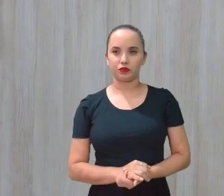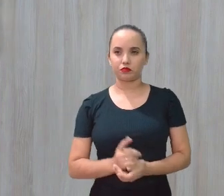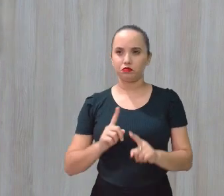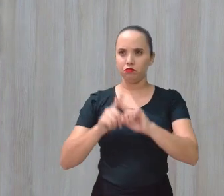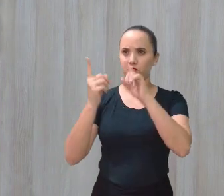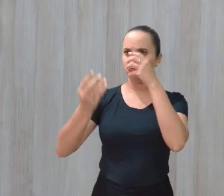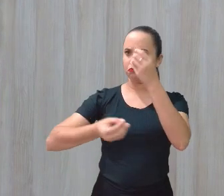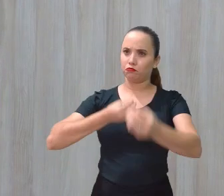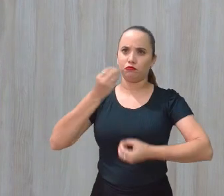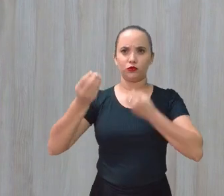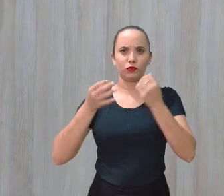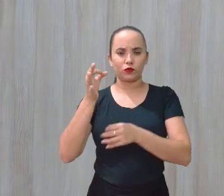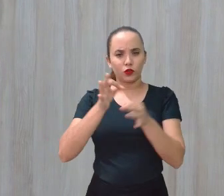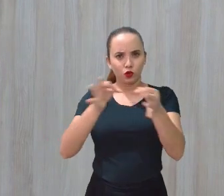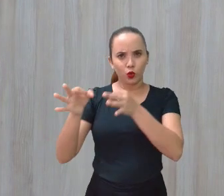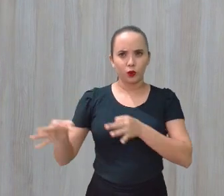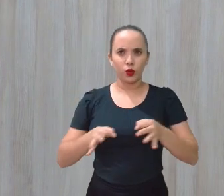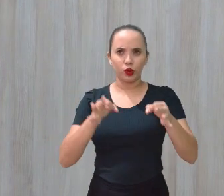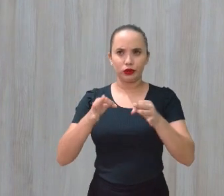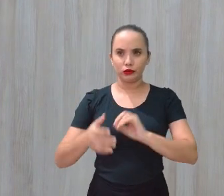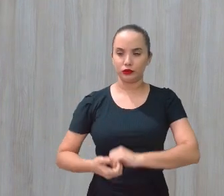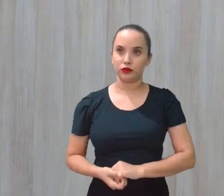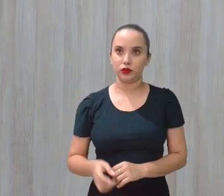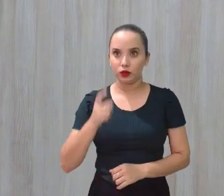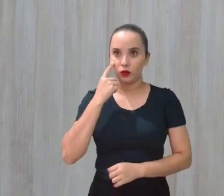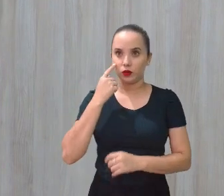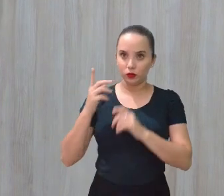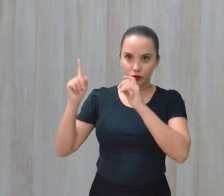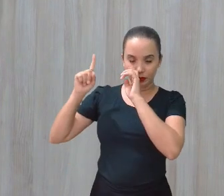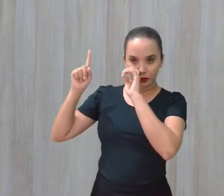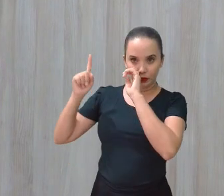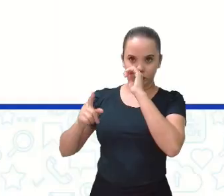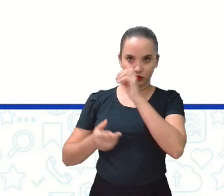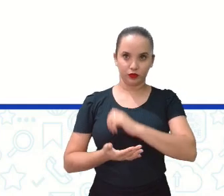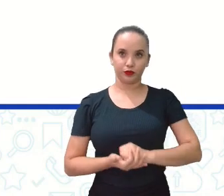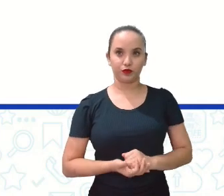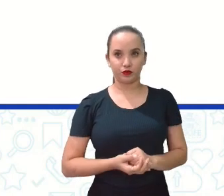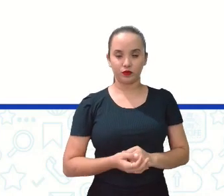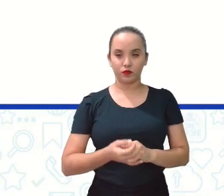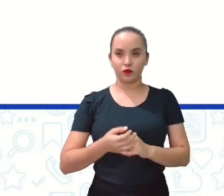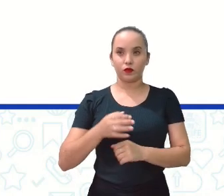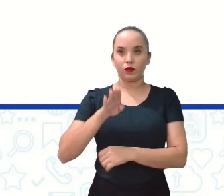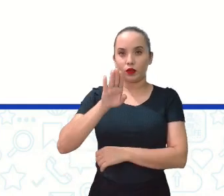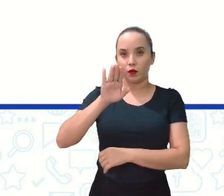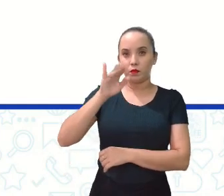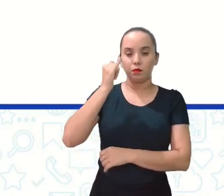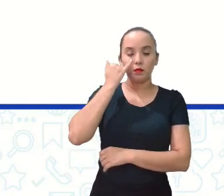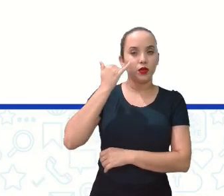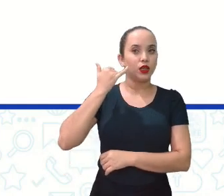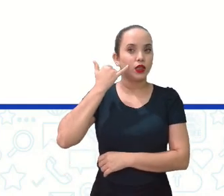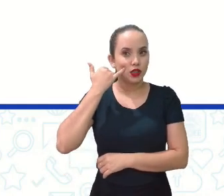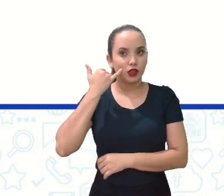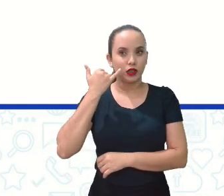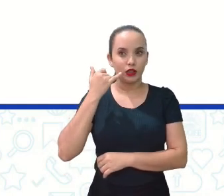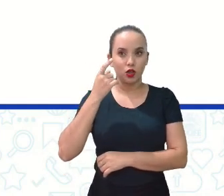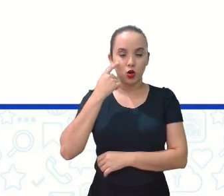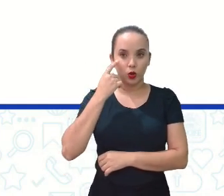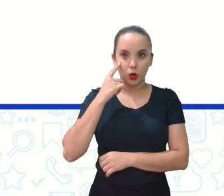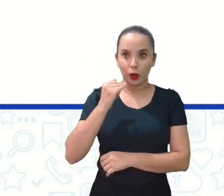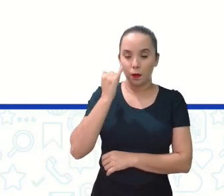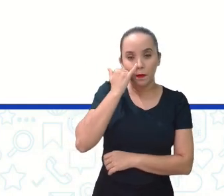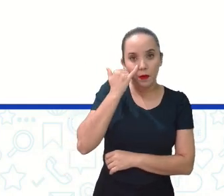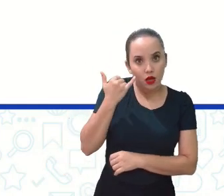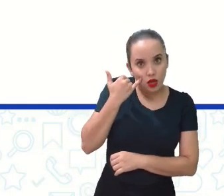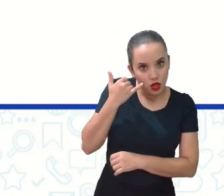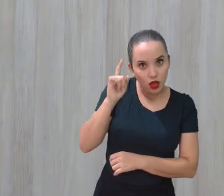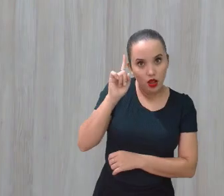vou organizar isso daí? Olha aquela primeira informação aí. A idade de Billy mais a idade de Bia. Olha que eu estou dizendo que a idade de